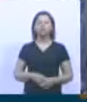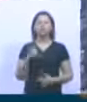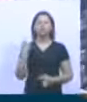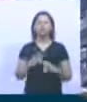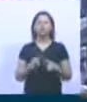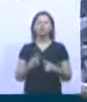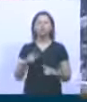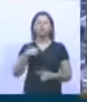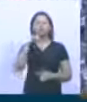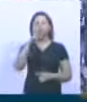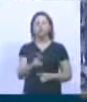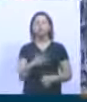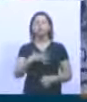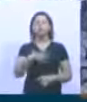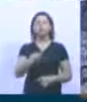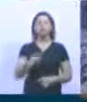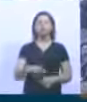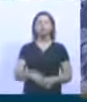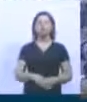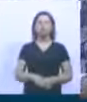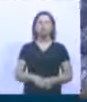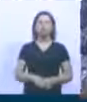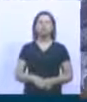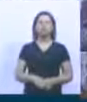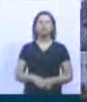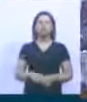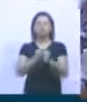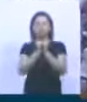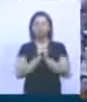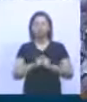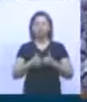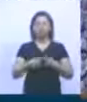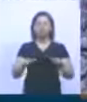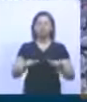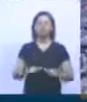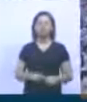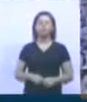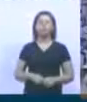eu sou filha. E comigo estás,